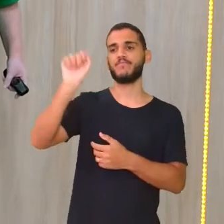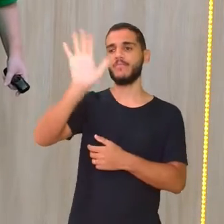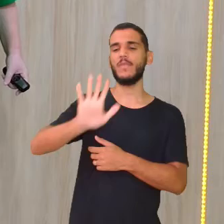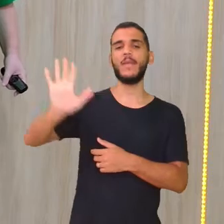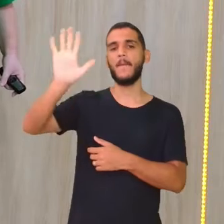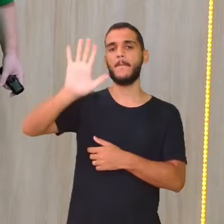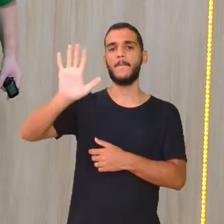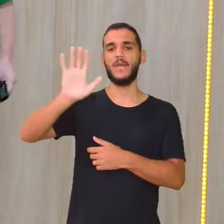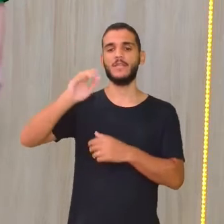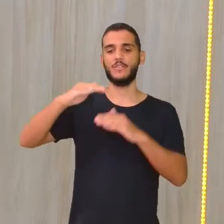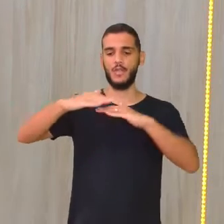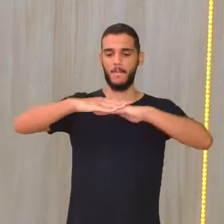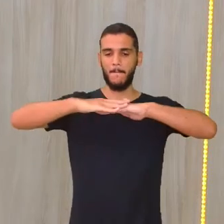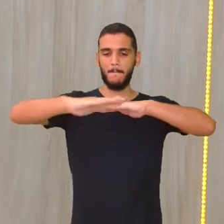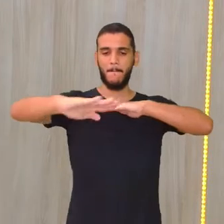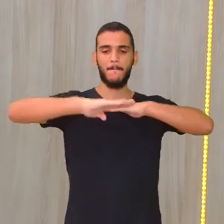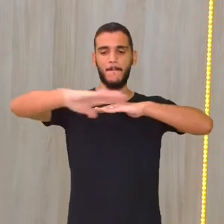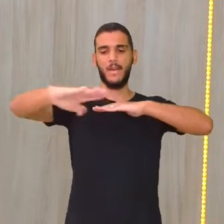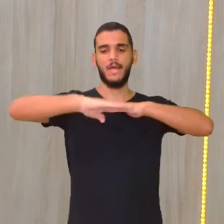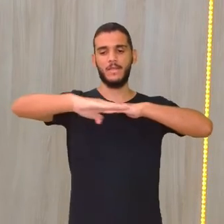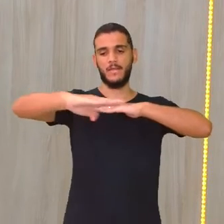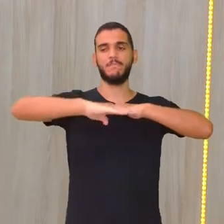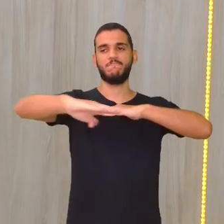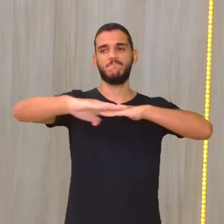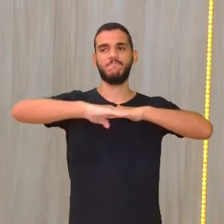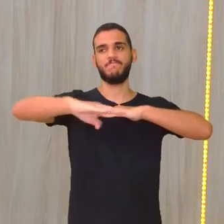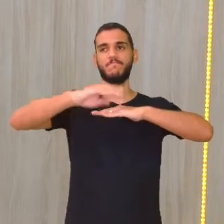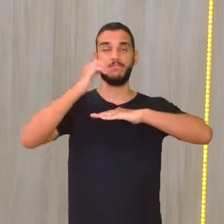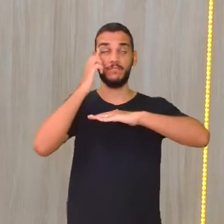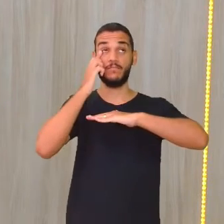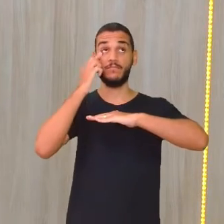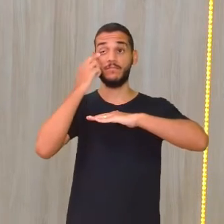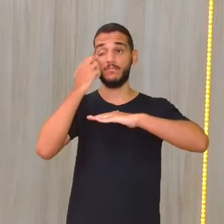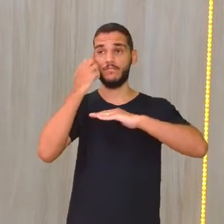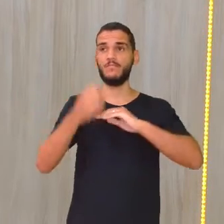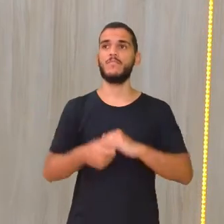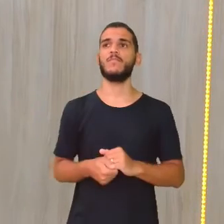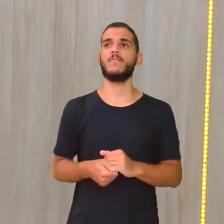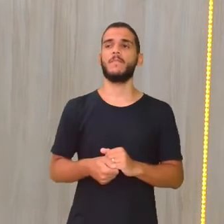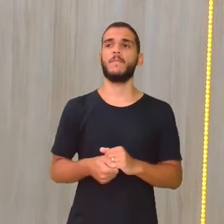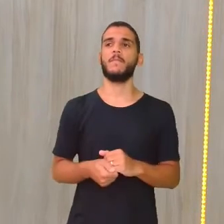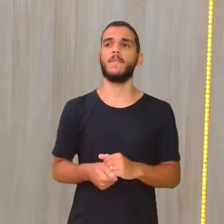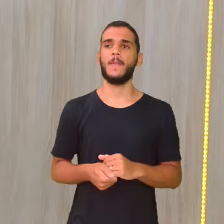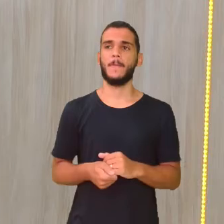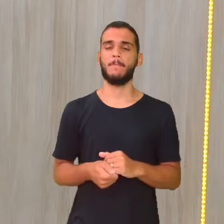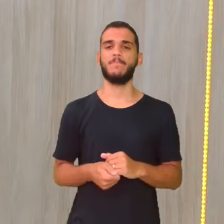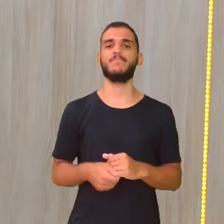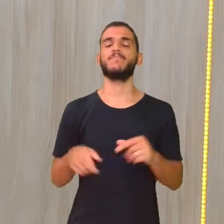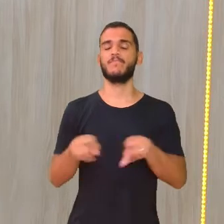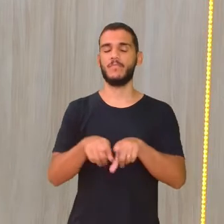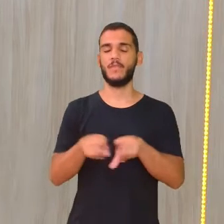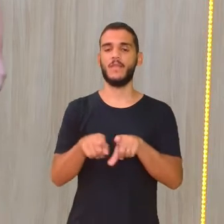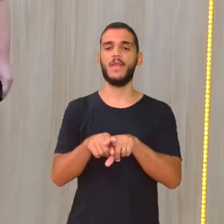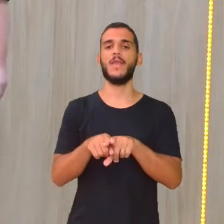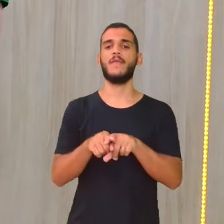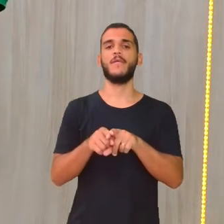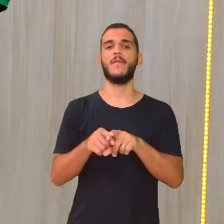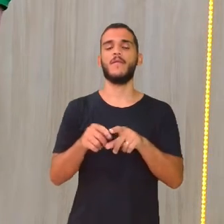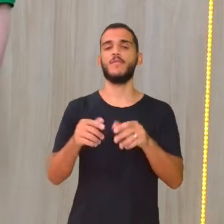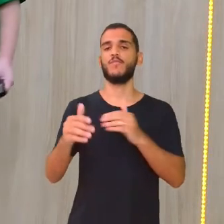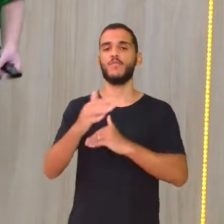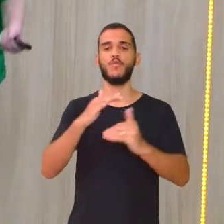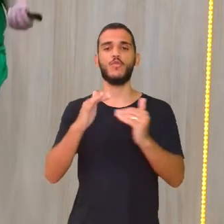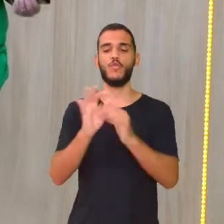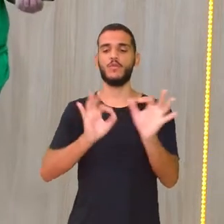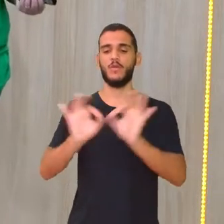você desenha na folha do papel, ou seja, no plano, e fechadas, tá? Eu tenho fechadas aqui.